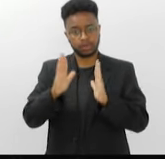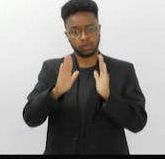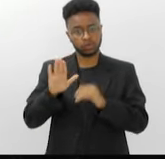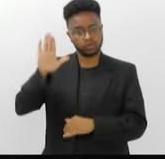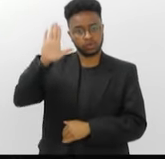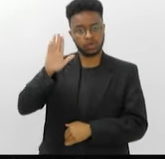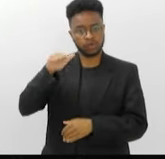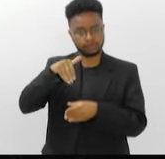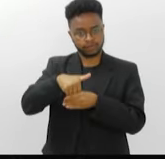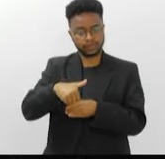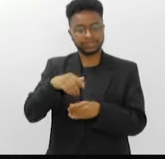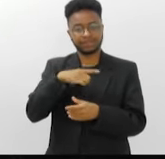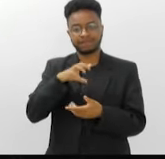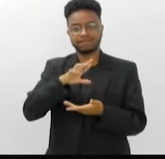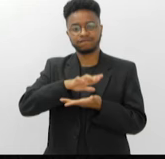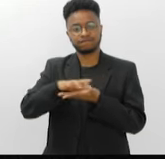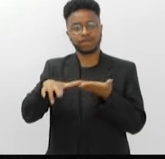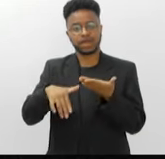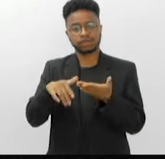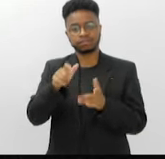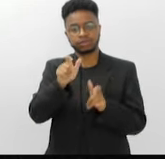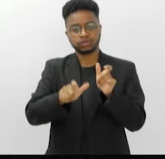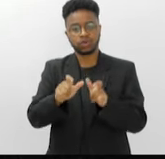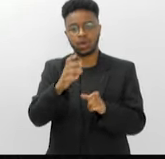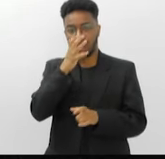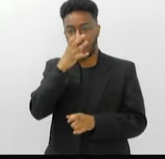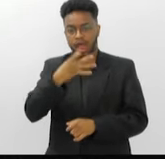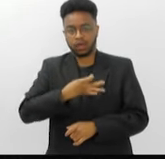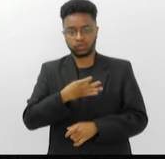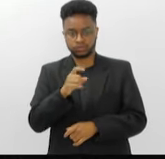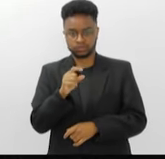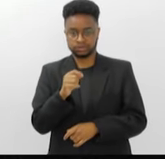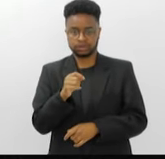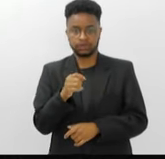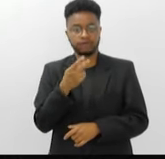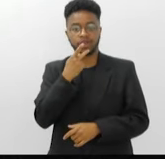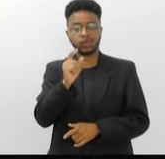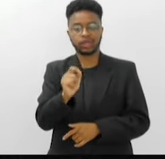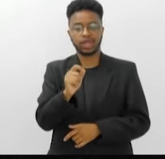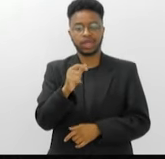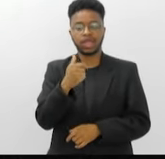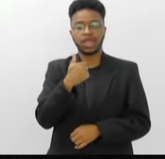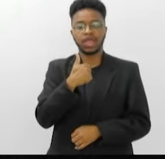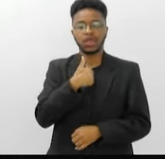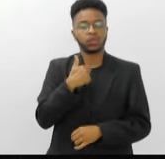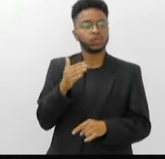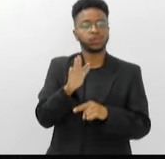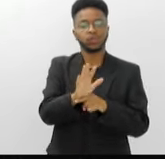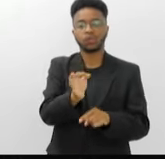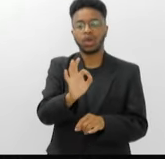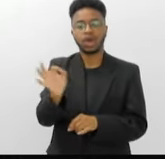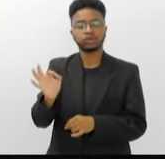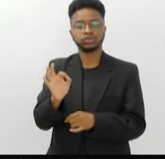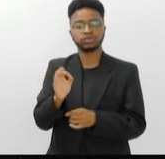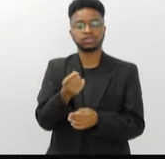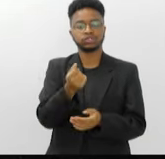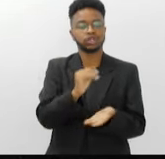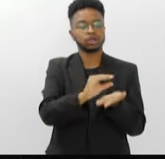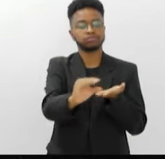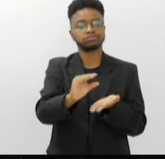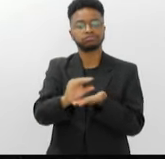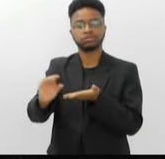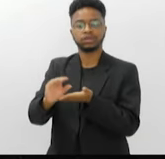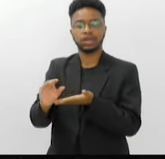muitos adversários, ficam me acusando, como deputado estadual, de não estar ajudando a mandar recursos para